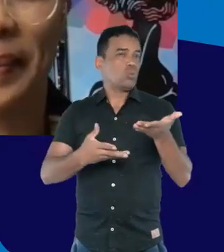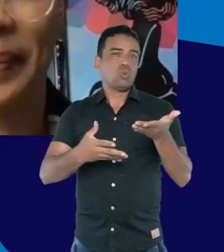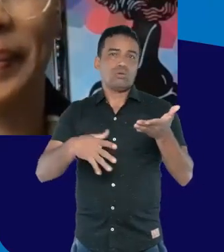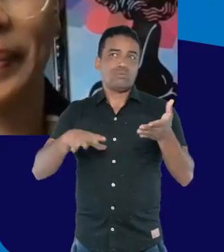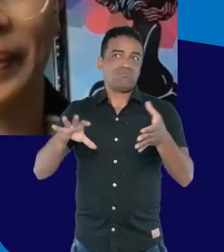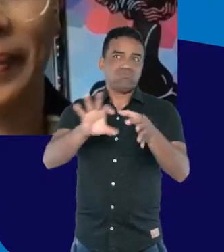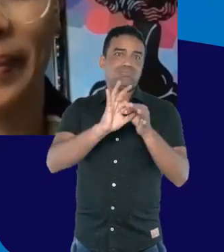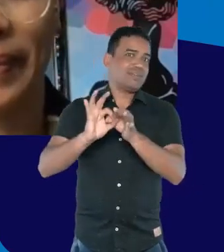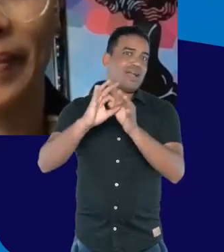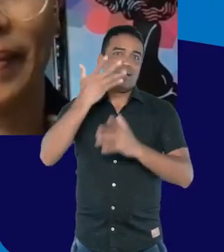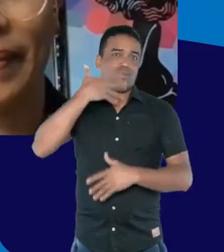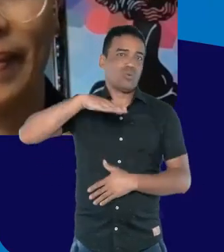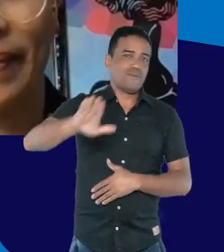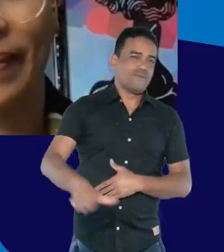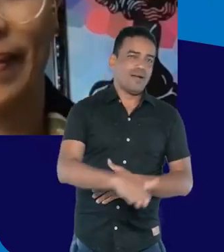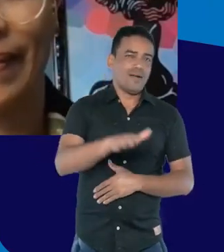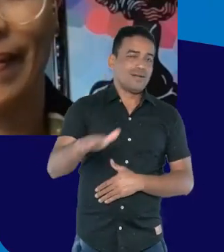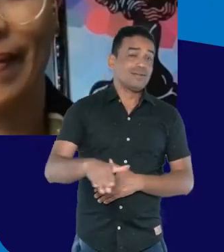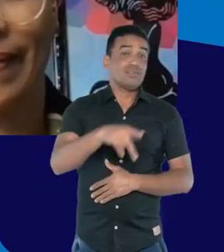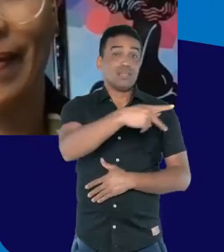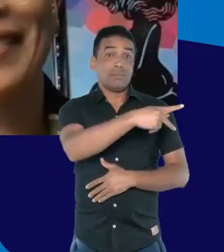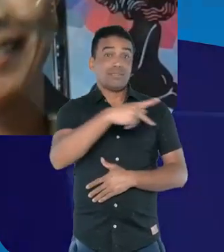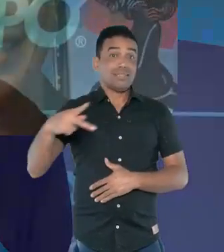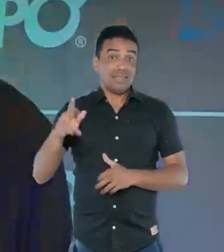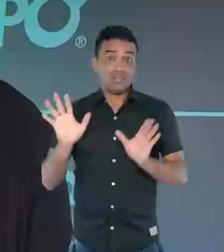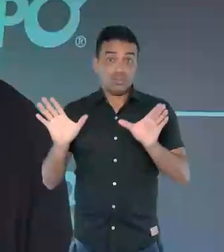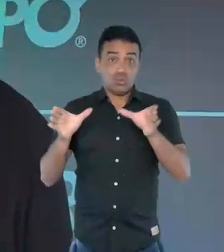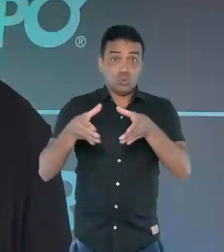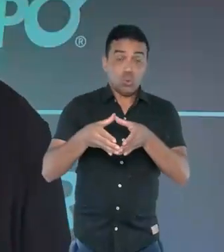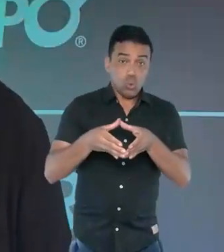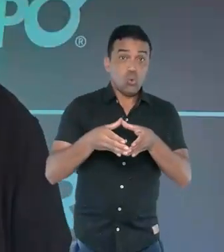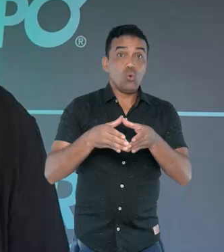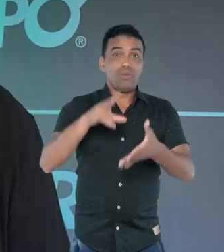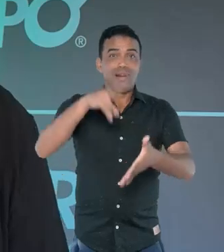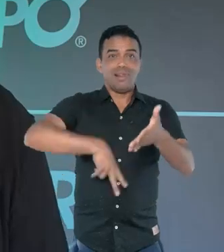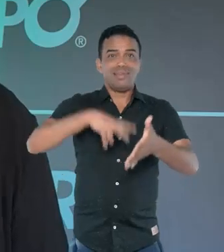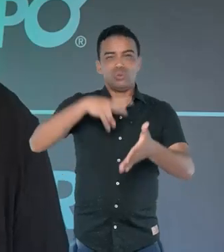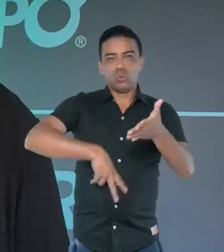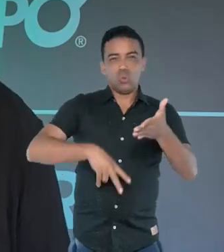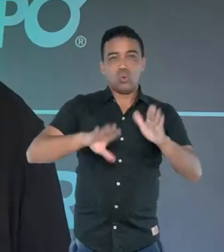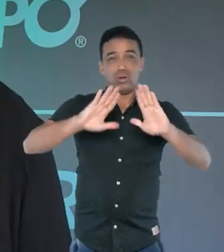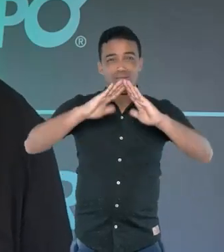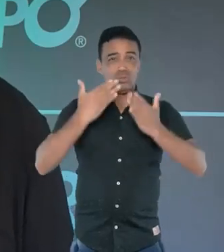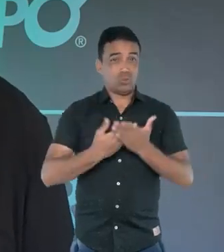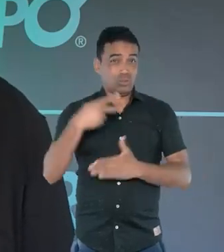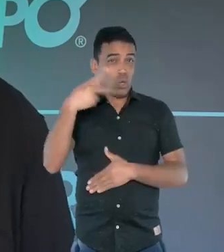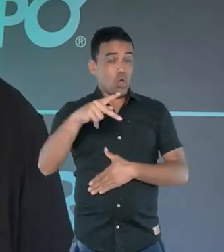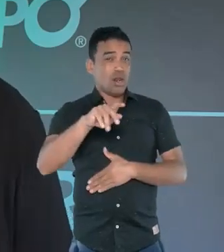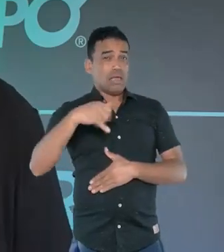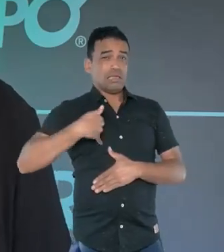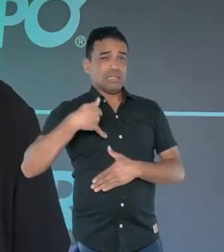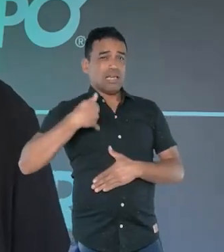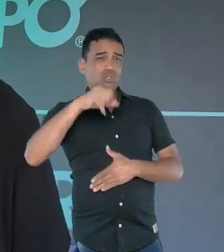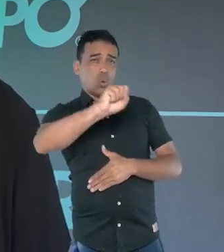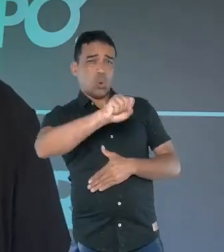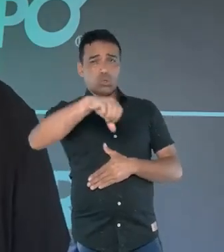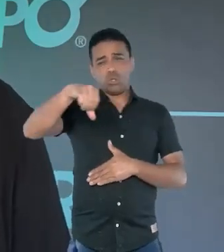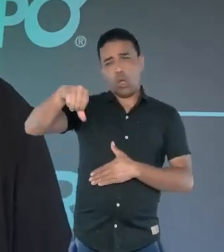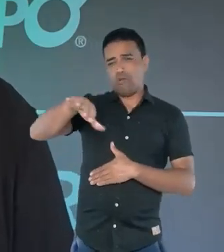Você conta no livro que foi presidenta do clube de leitura da sua escola aos 8 ou 9 anos. Quais que